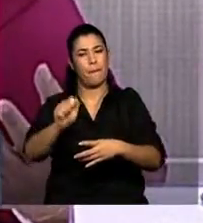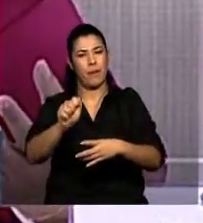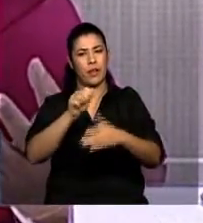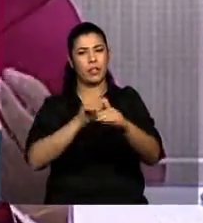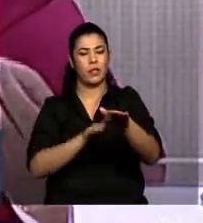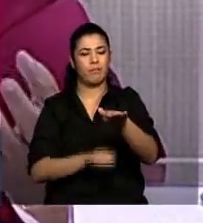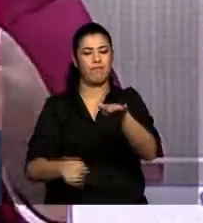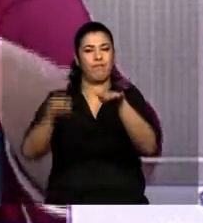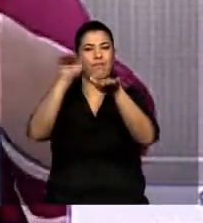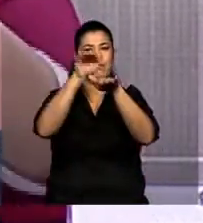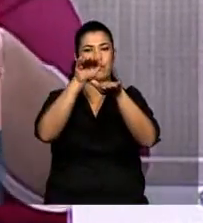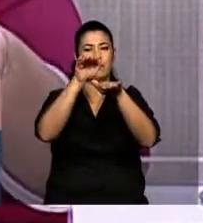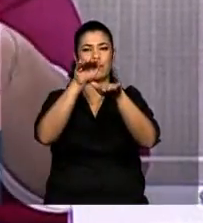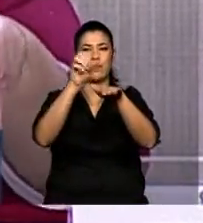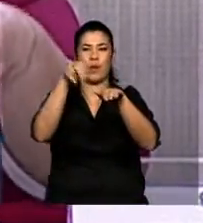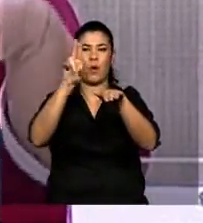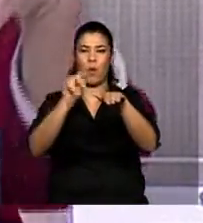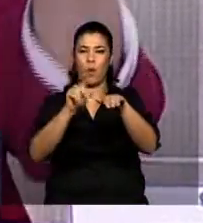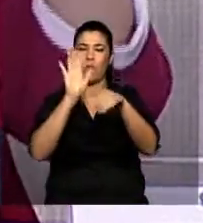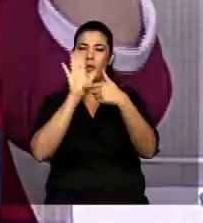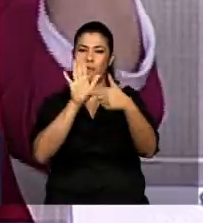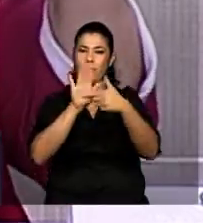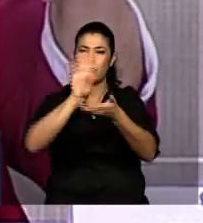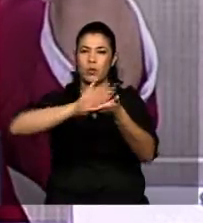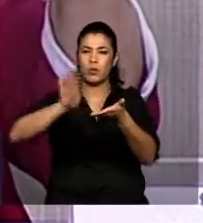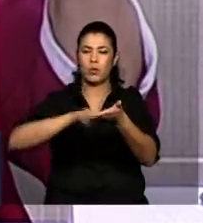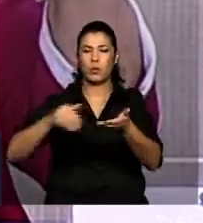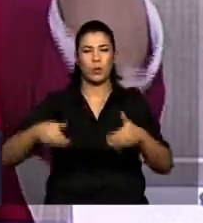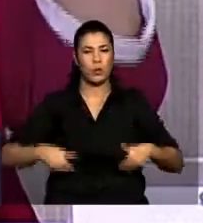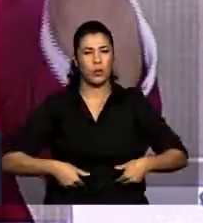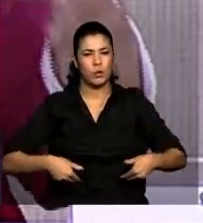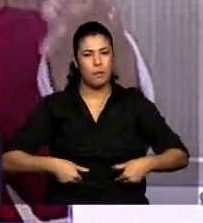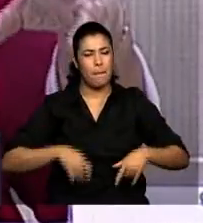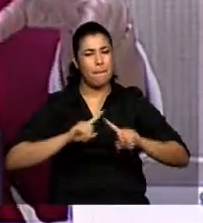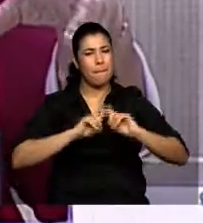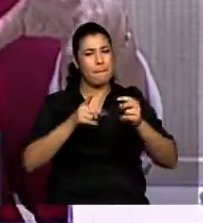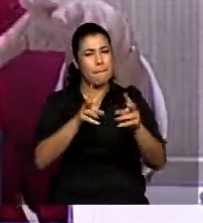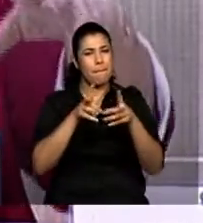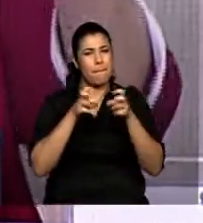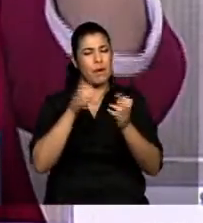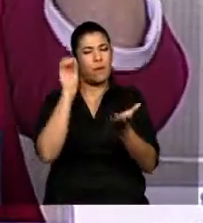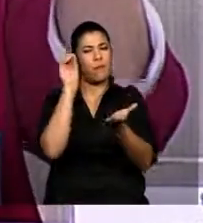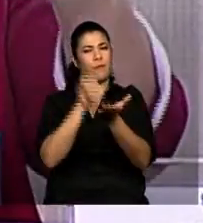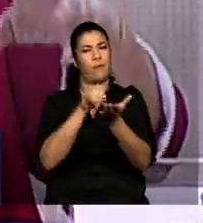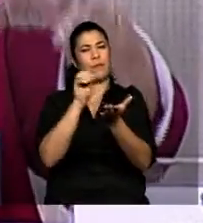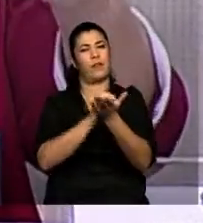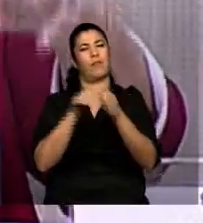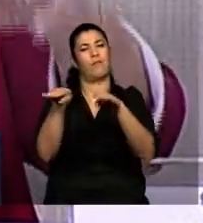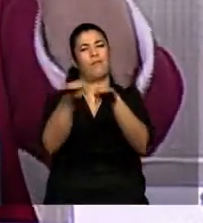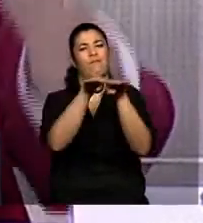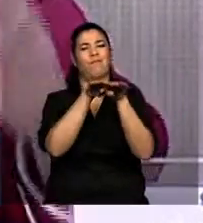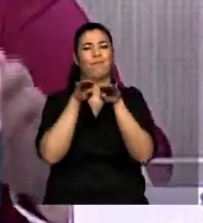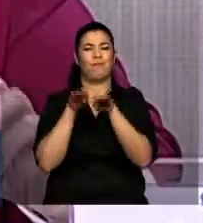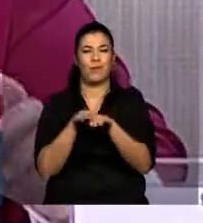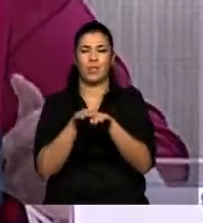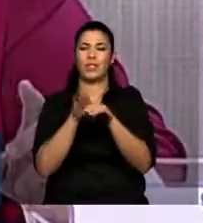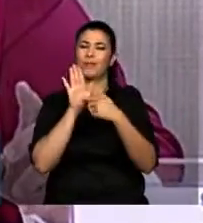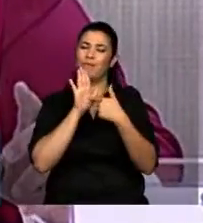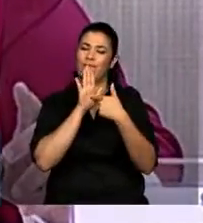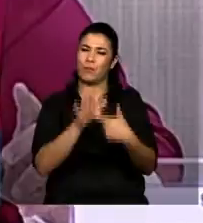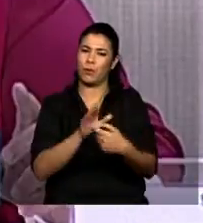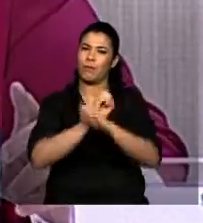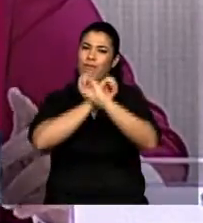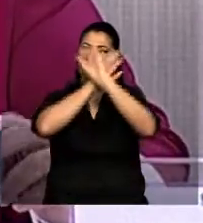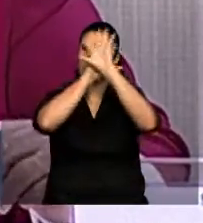da fome, da ONU, mas os bolsões de desigualdade, eles se apresentam ainda de forma muito